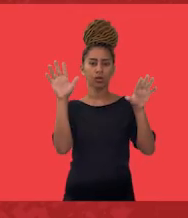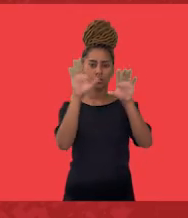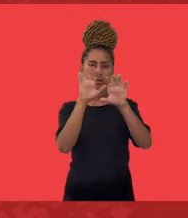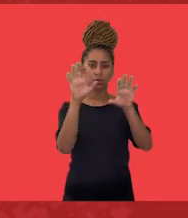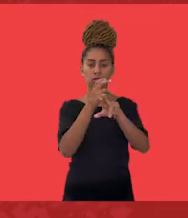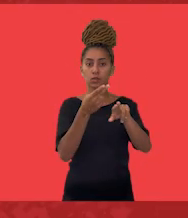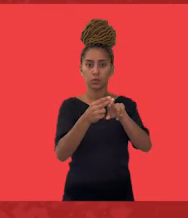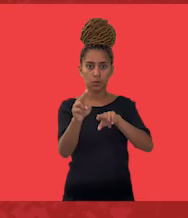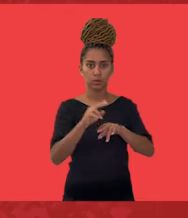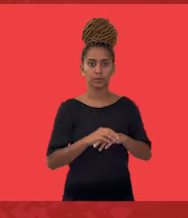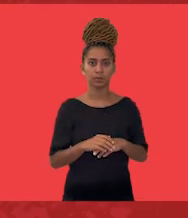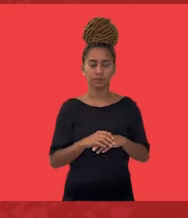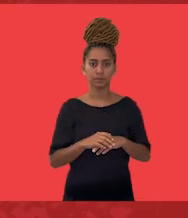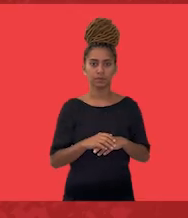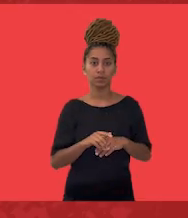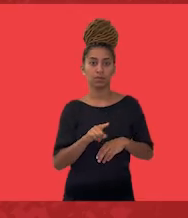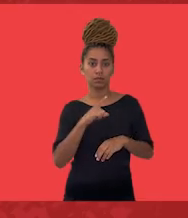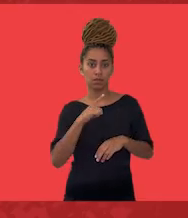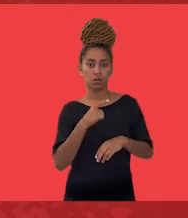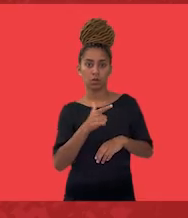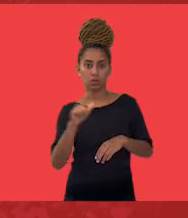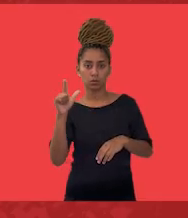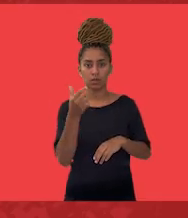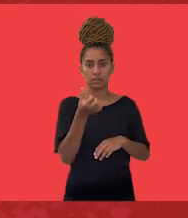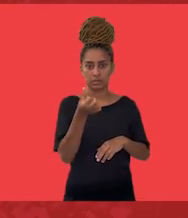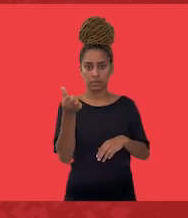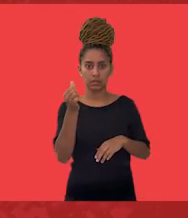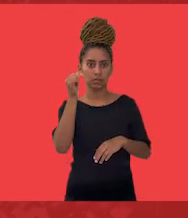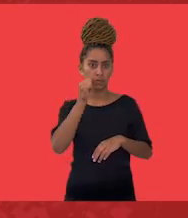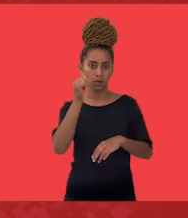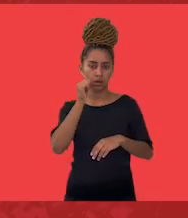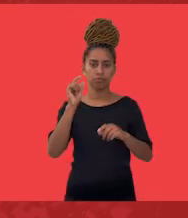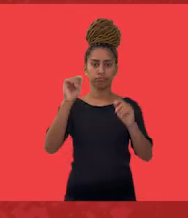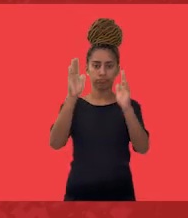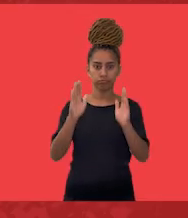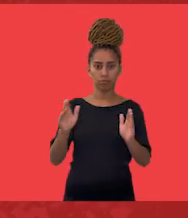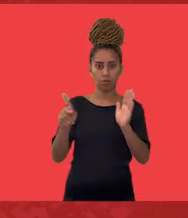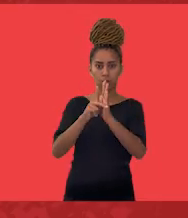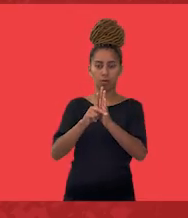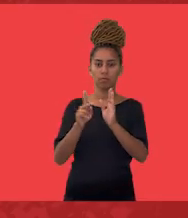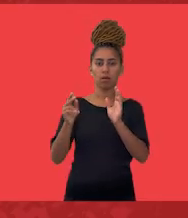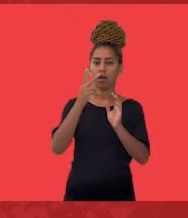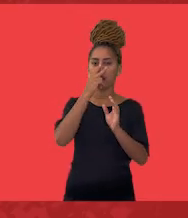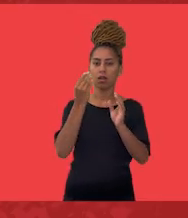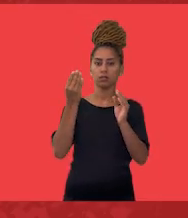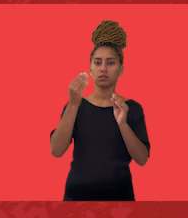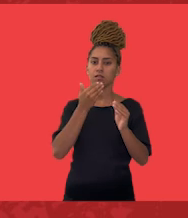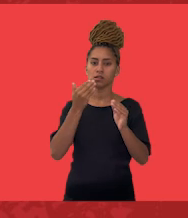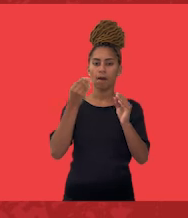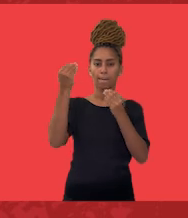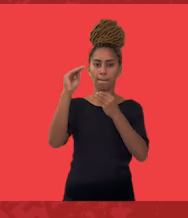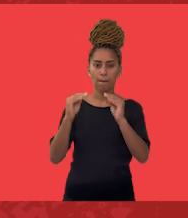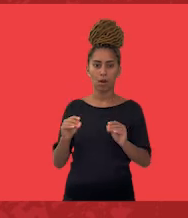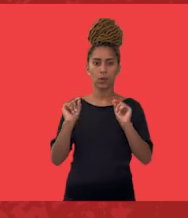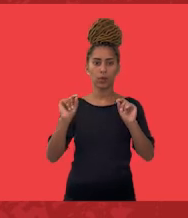feminina desenhada em preto ao centro, com o rosto borrado e sem roupas. Ao seu lado,